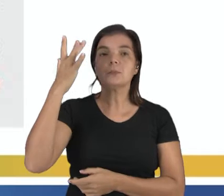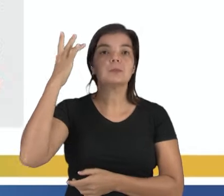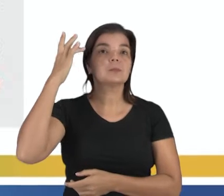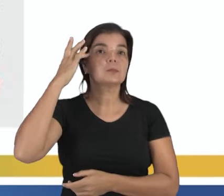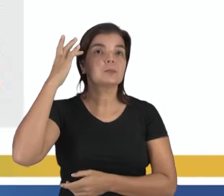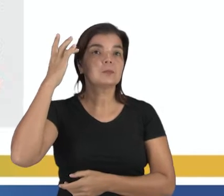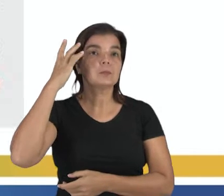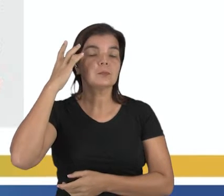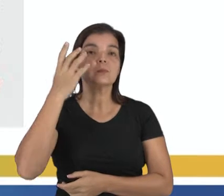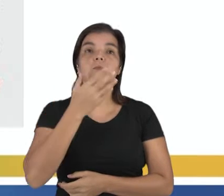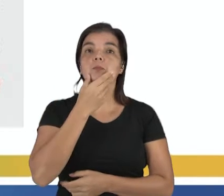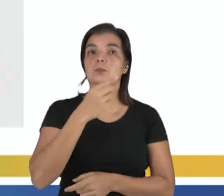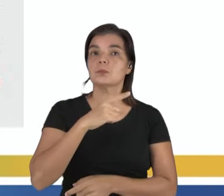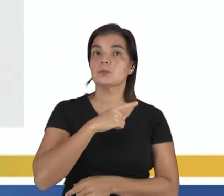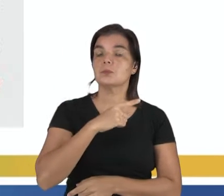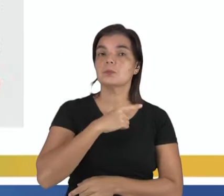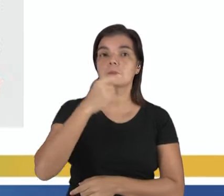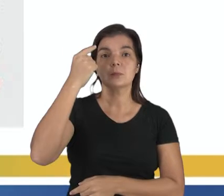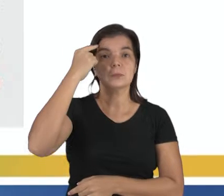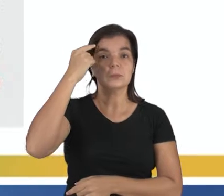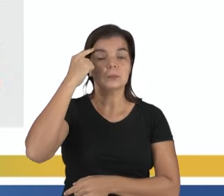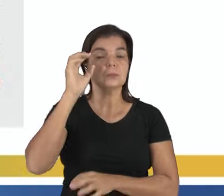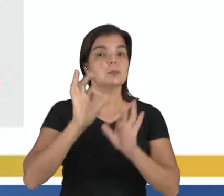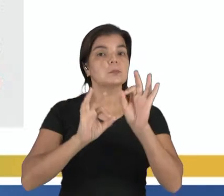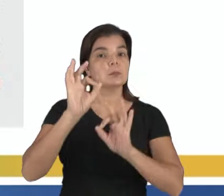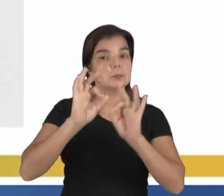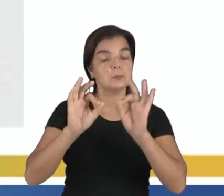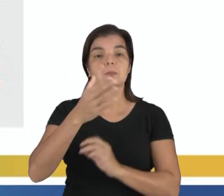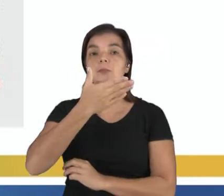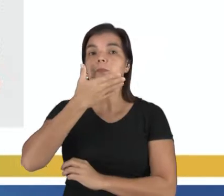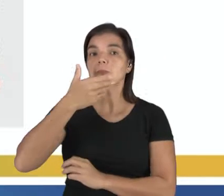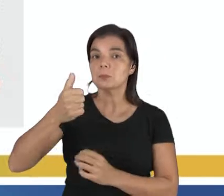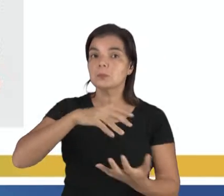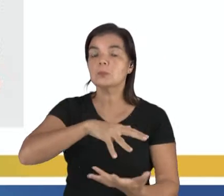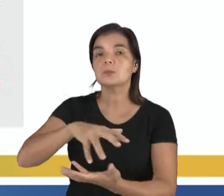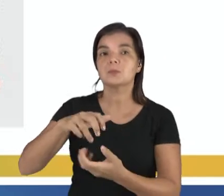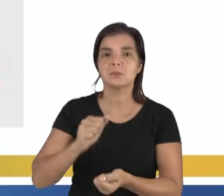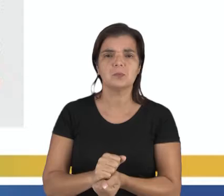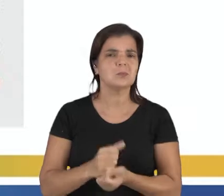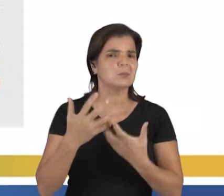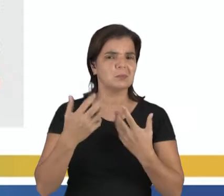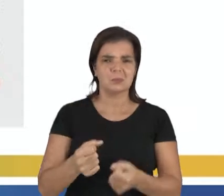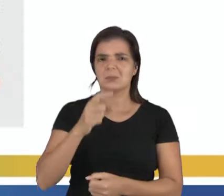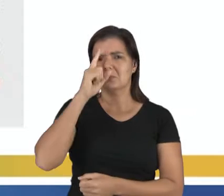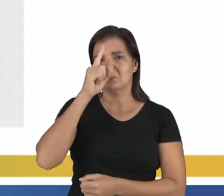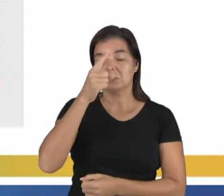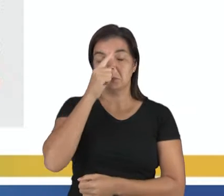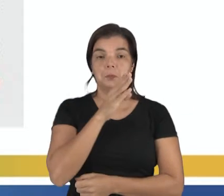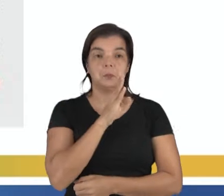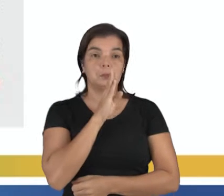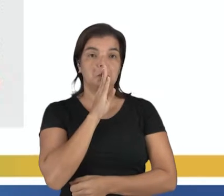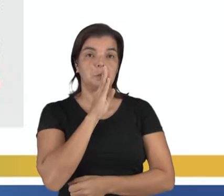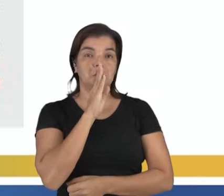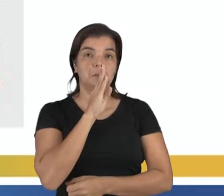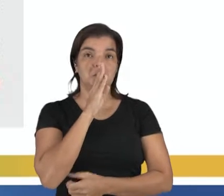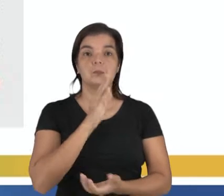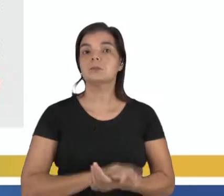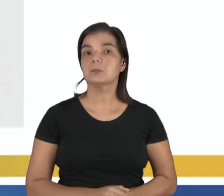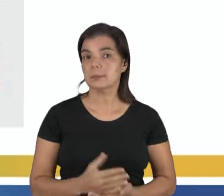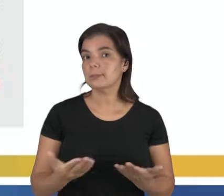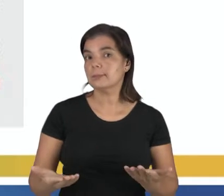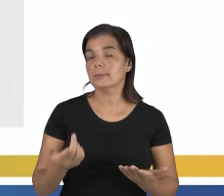que os homens tinham sido feitos para pensar e construir um mundo melhor, e não para aceitar ordens, né, caladinhos. Esses homens brilhantes,